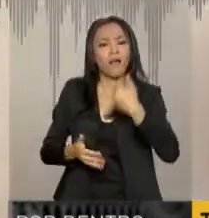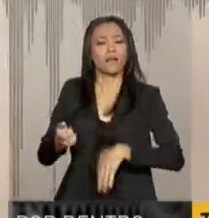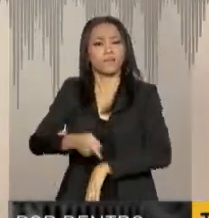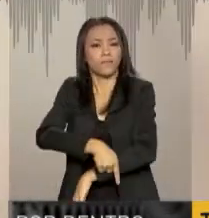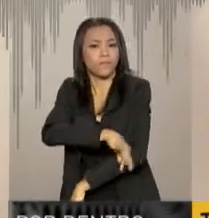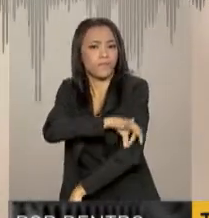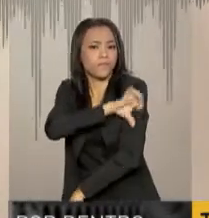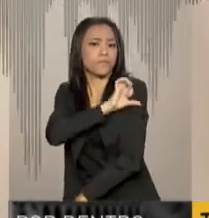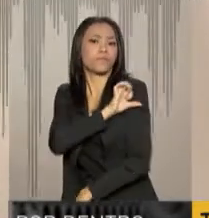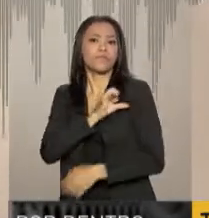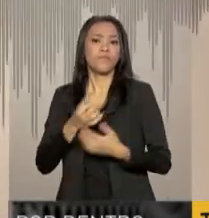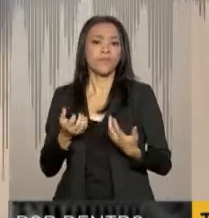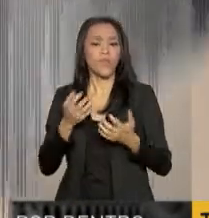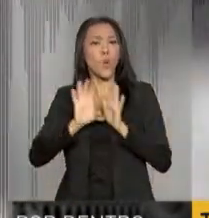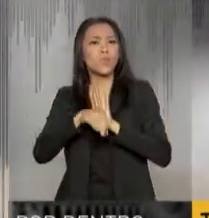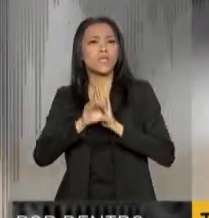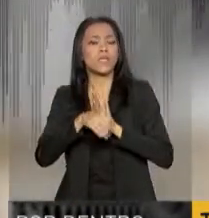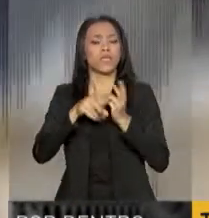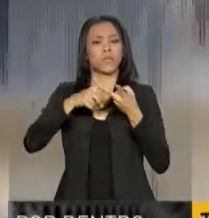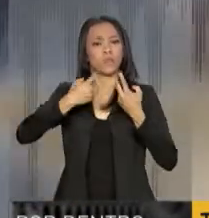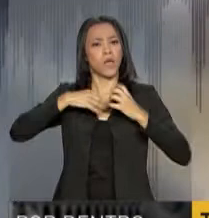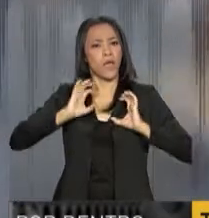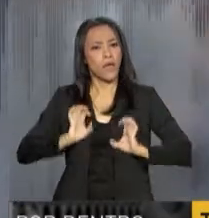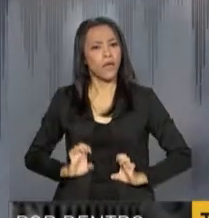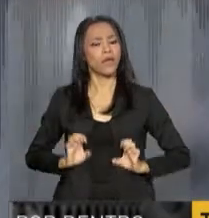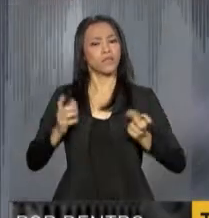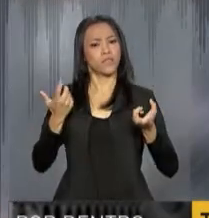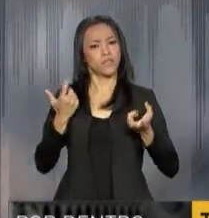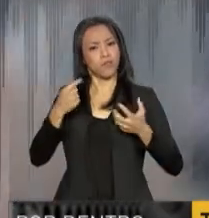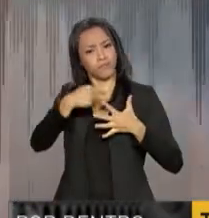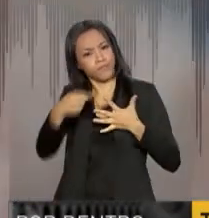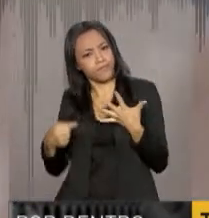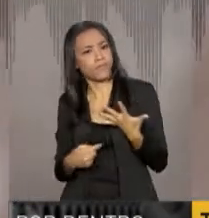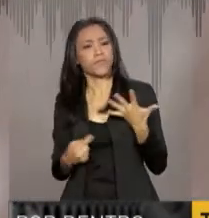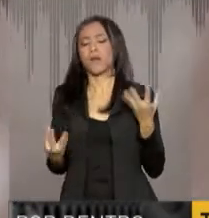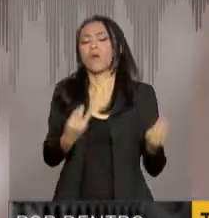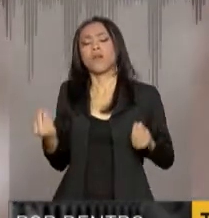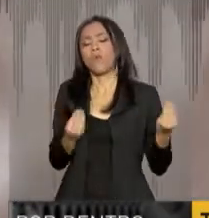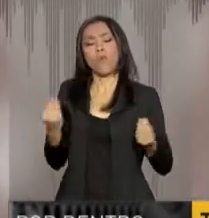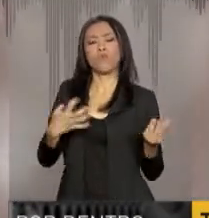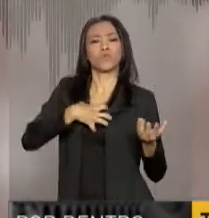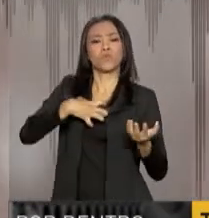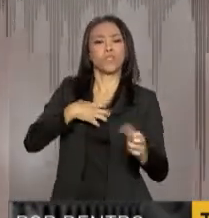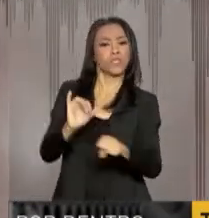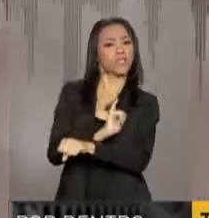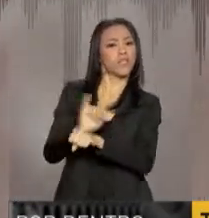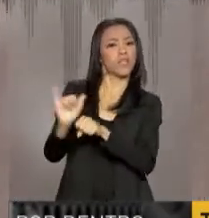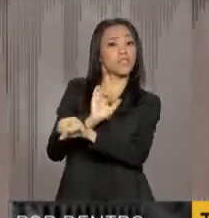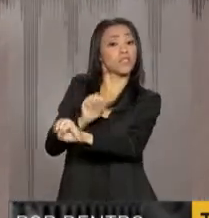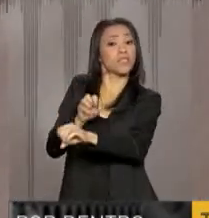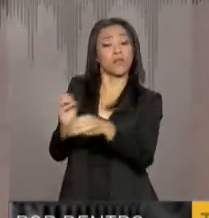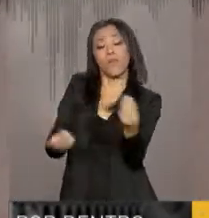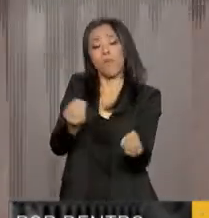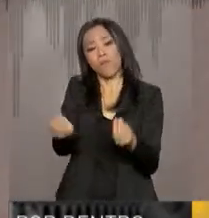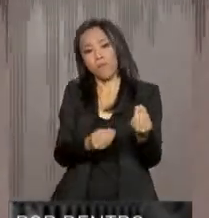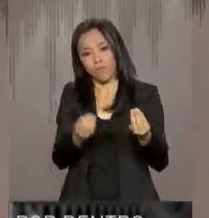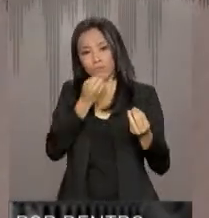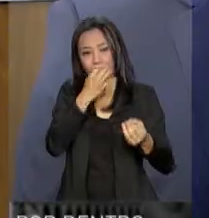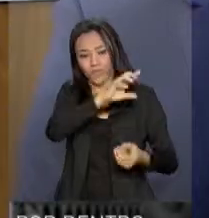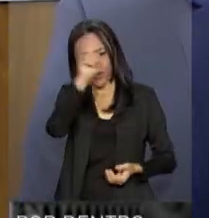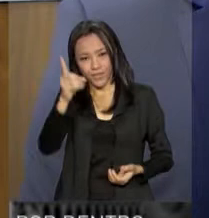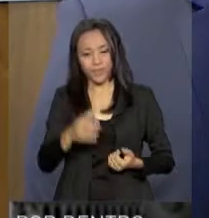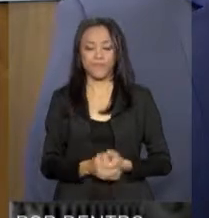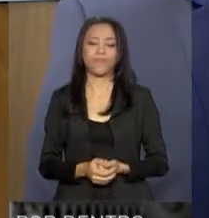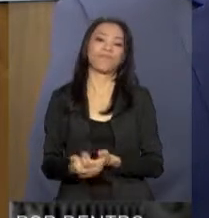padrões dos conceitos de ética e quais serão esses conceitos abordados na educação inicial início muito bom dia bom dia